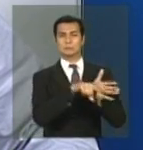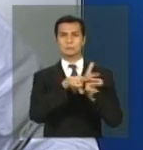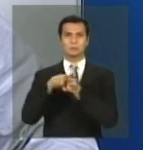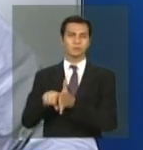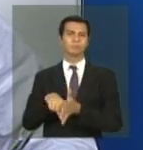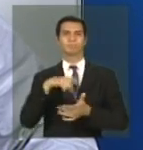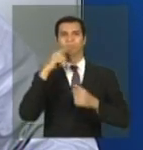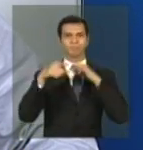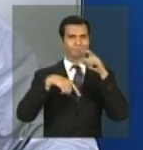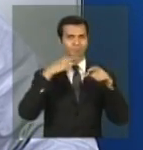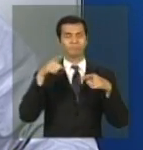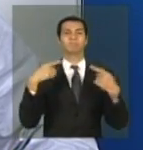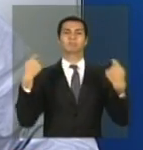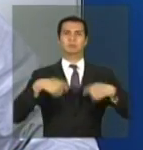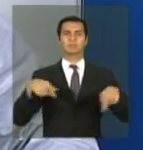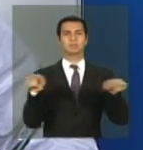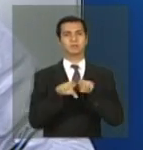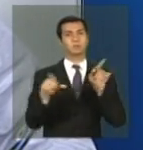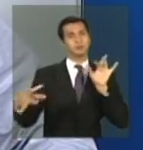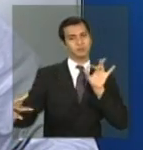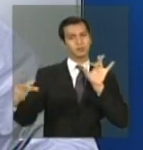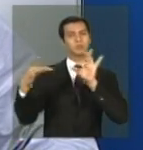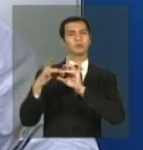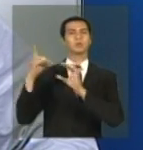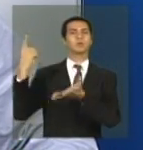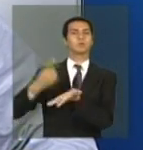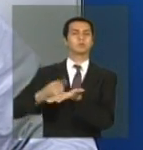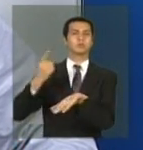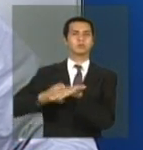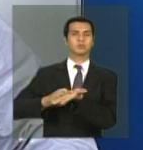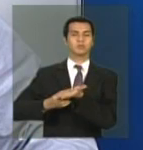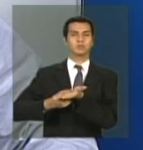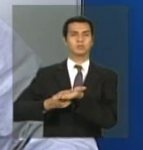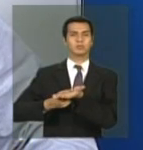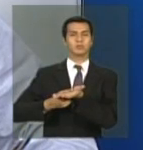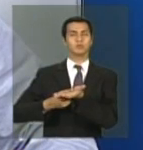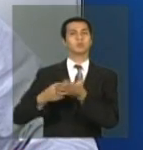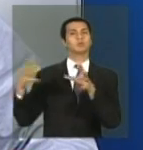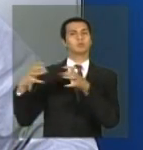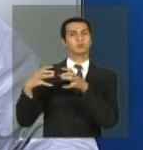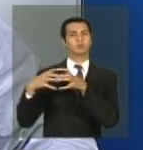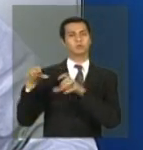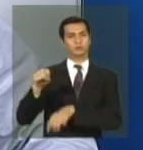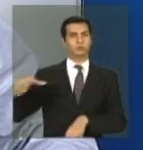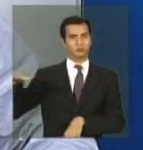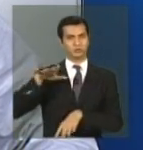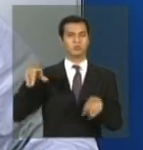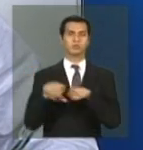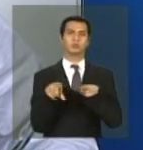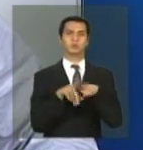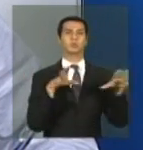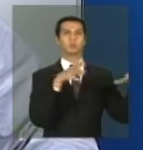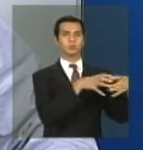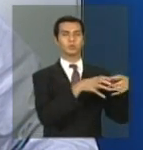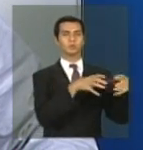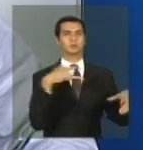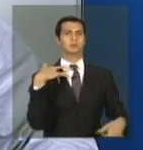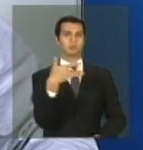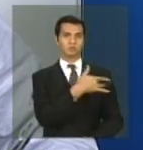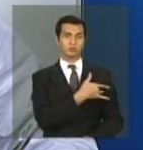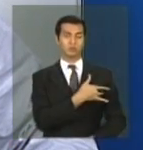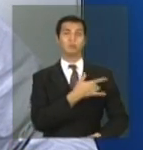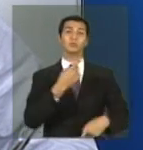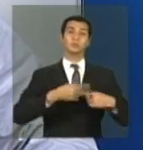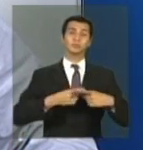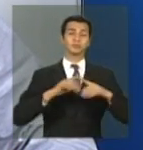tem hora de buscar a parceria sempre necessária com a área de assistência, com a área da saúde, por exemplo. Porque se não encontra nas